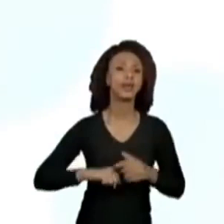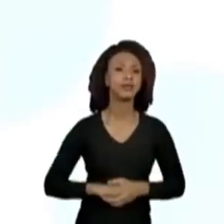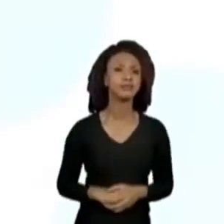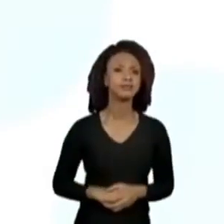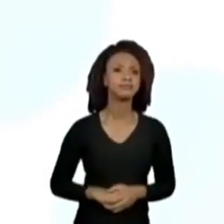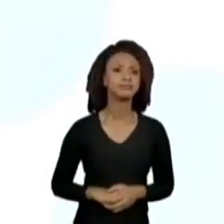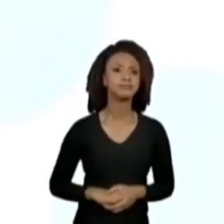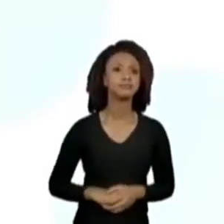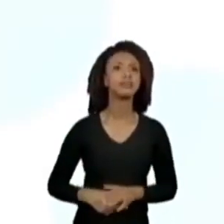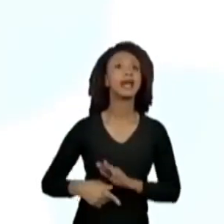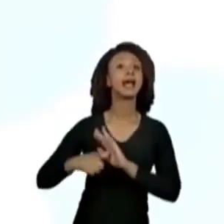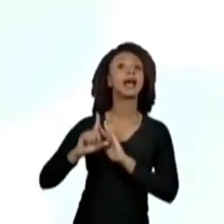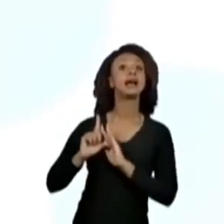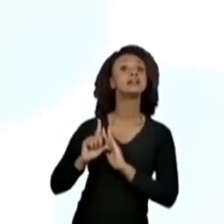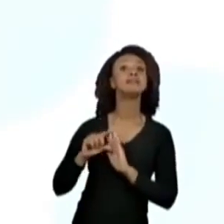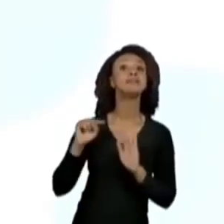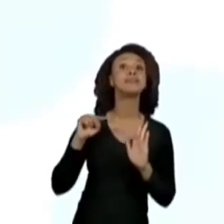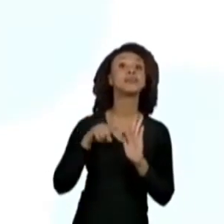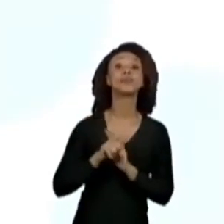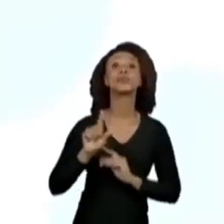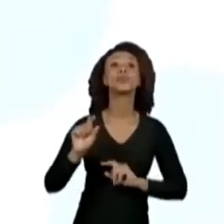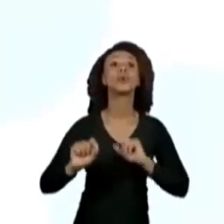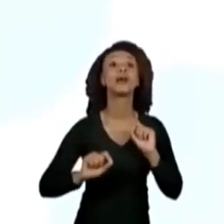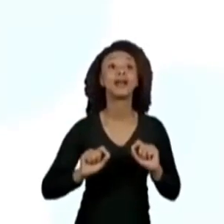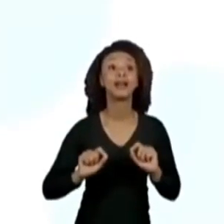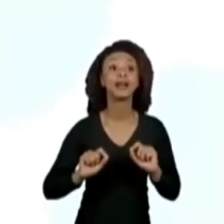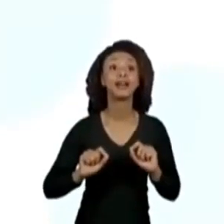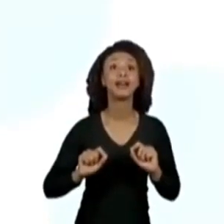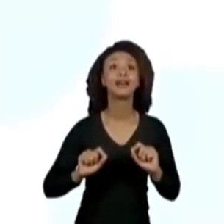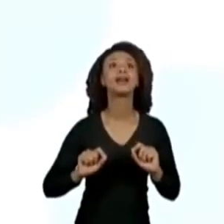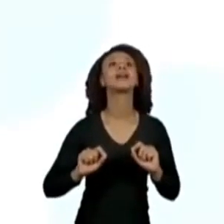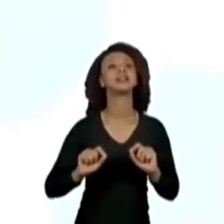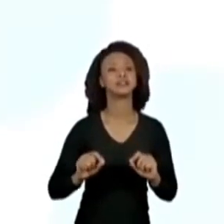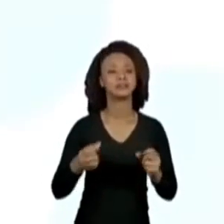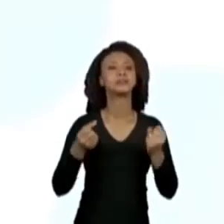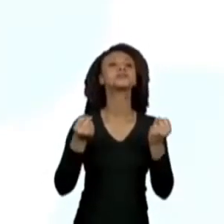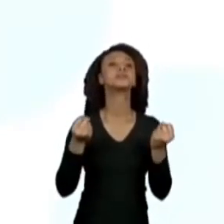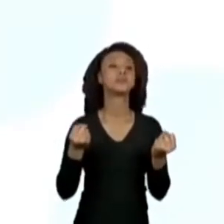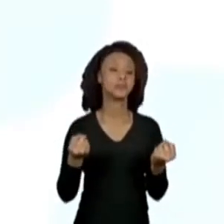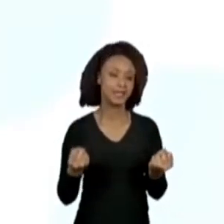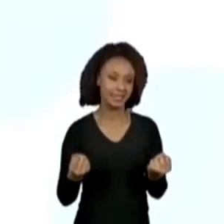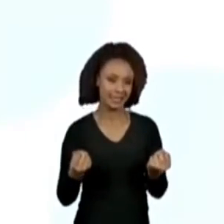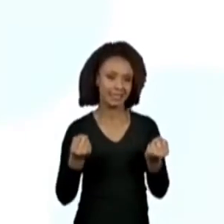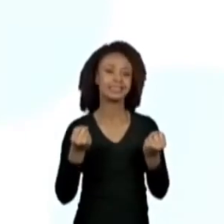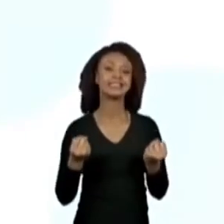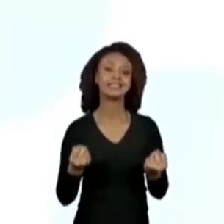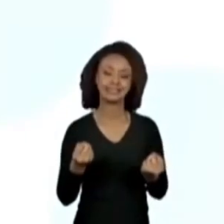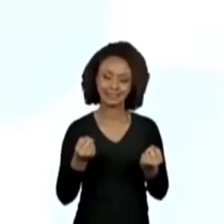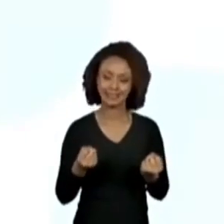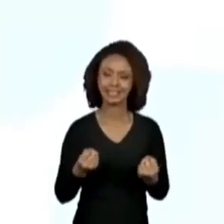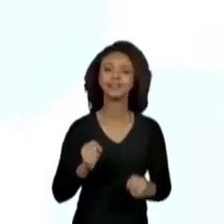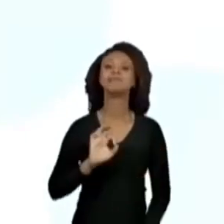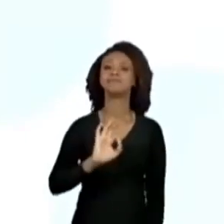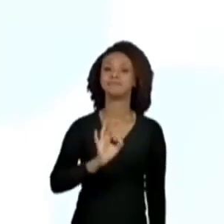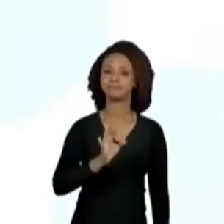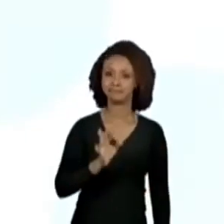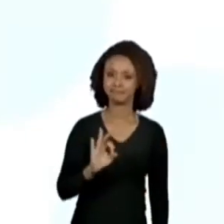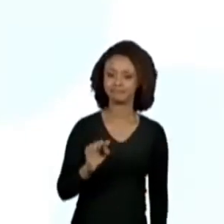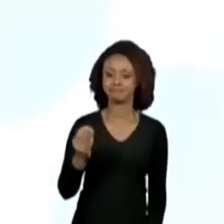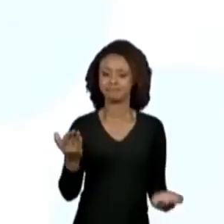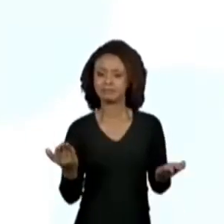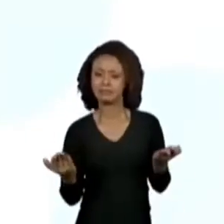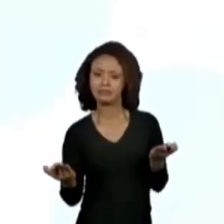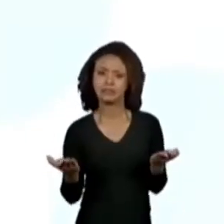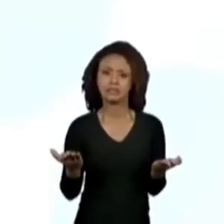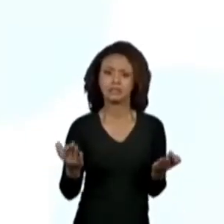ali, né? Estão falando... Ou a pergunta? Do peso. Isso, a gente tinha uma pergunta, não é